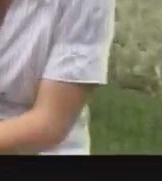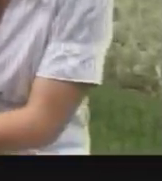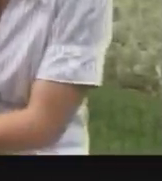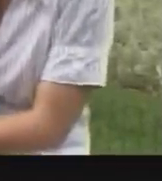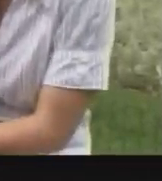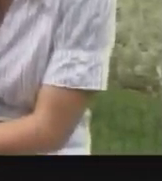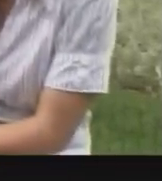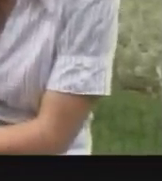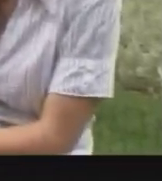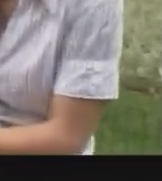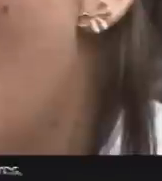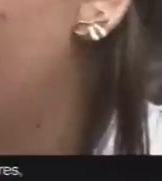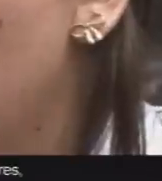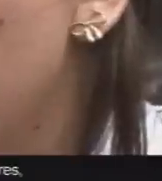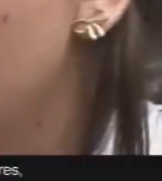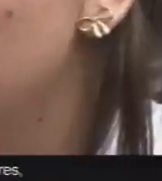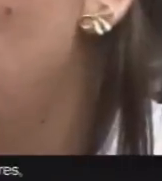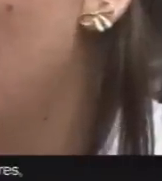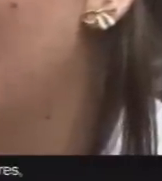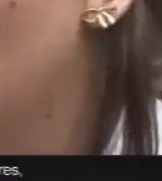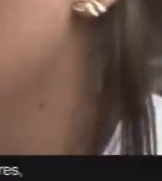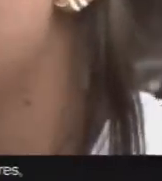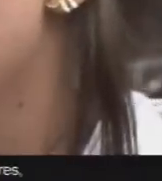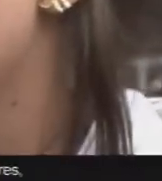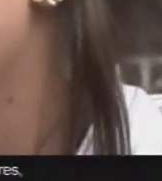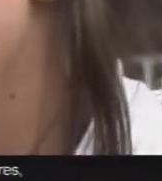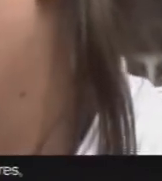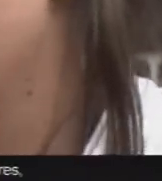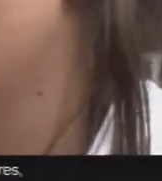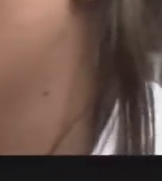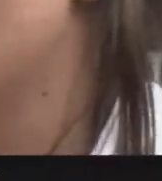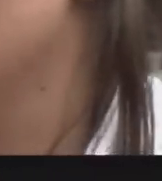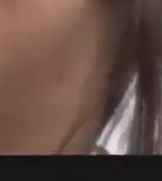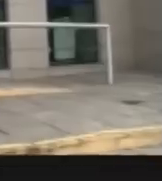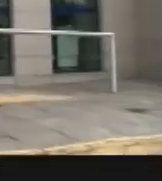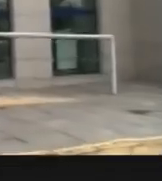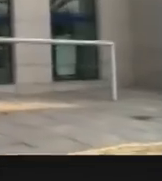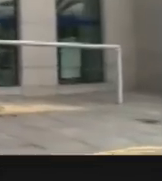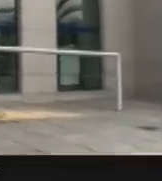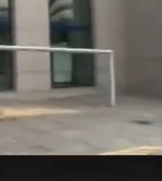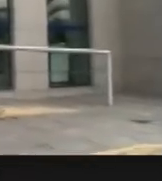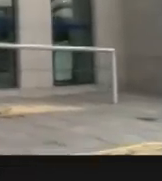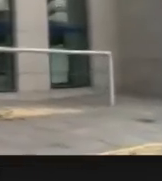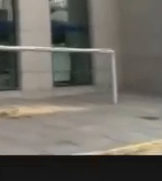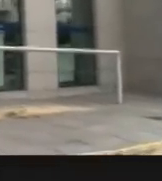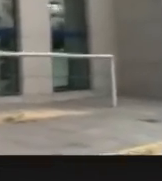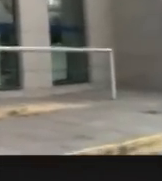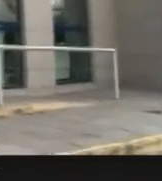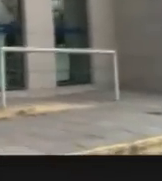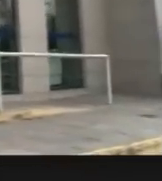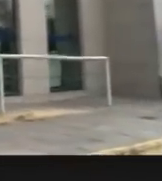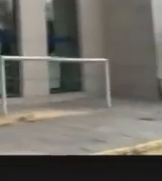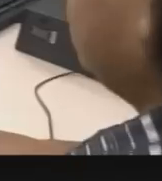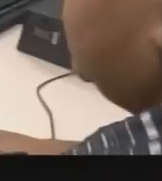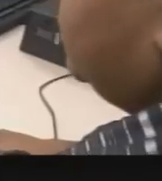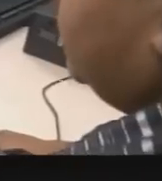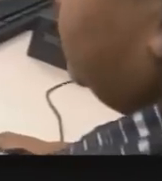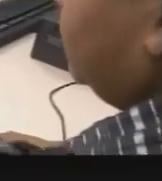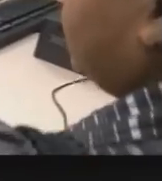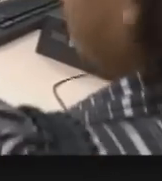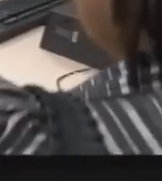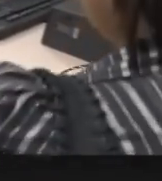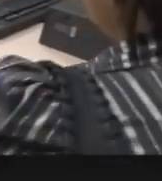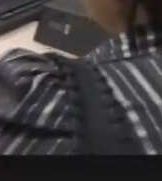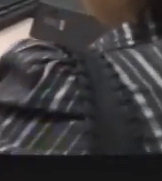posso deixar isso passar. Até mesmo porque eu tenho 2 irmãs menores e eu sempre quis dar exemplo para elas. Vai chegar